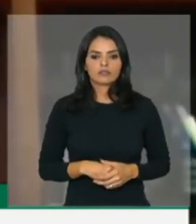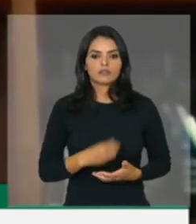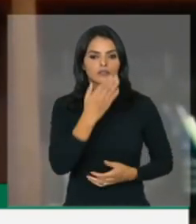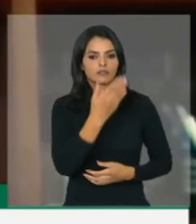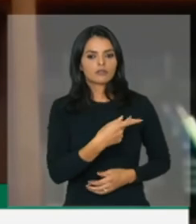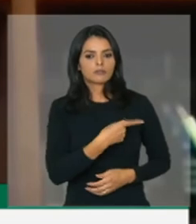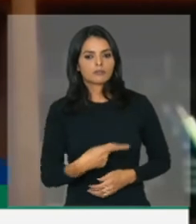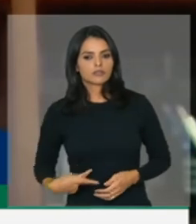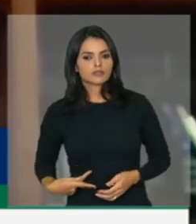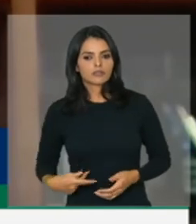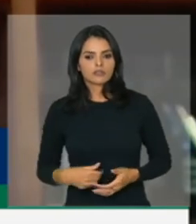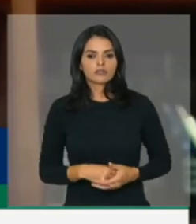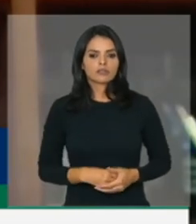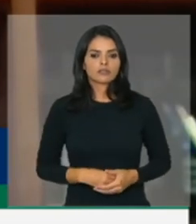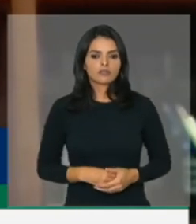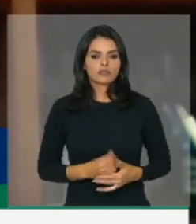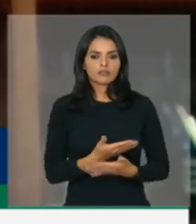Senhor presidente,